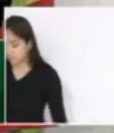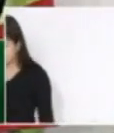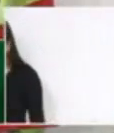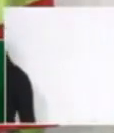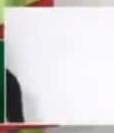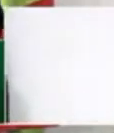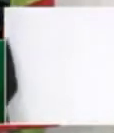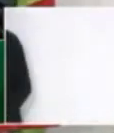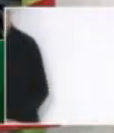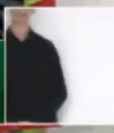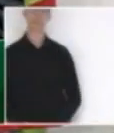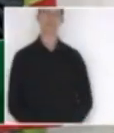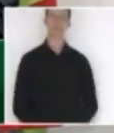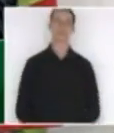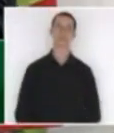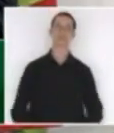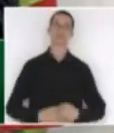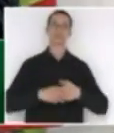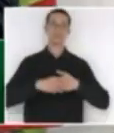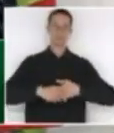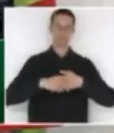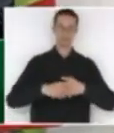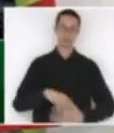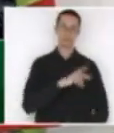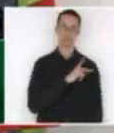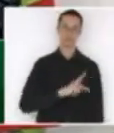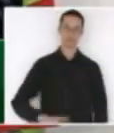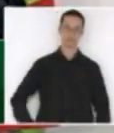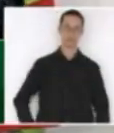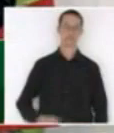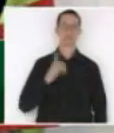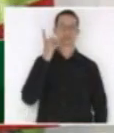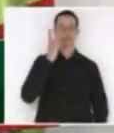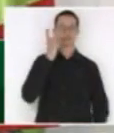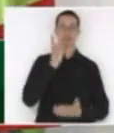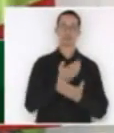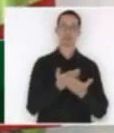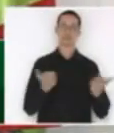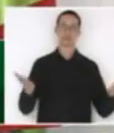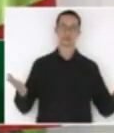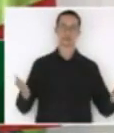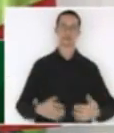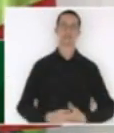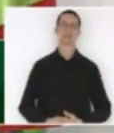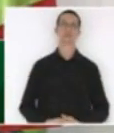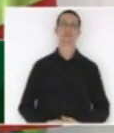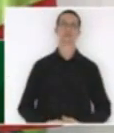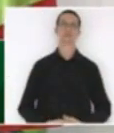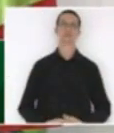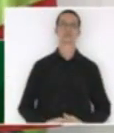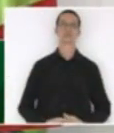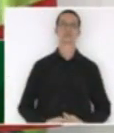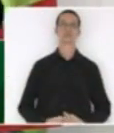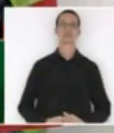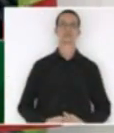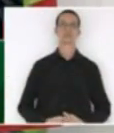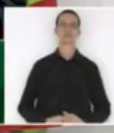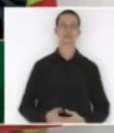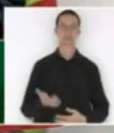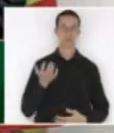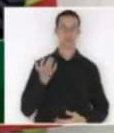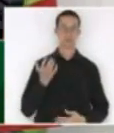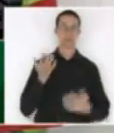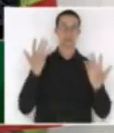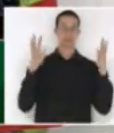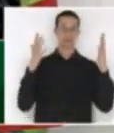Senhora presidente, colegas deputados, deputadas, eu quero inicialmente parabenizar